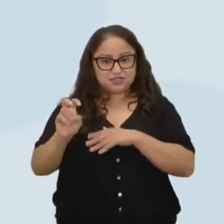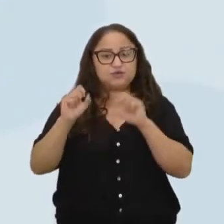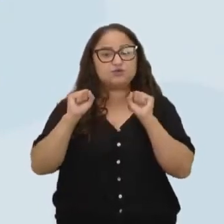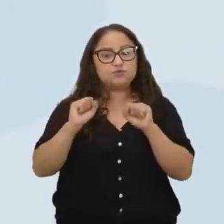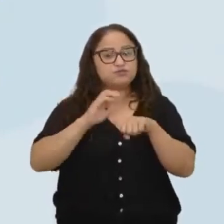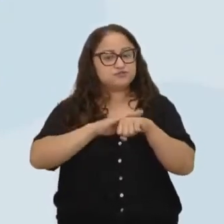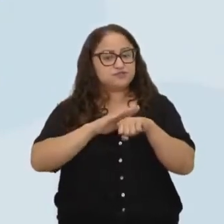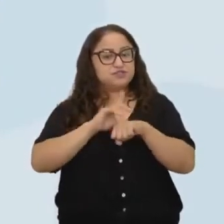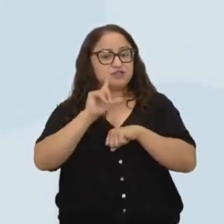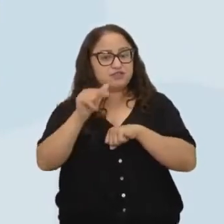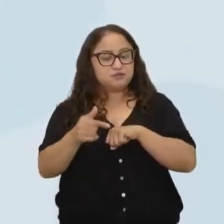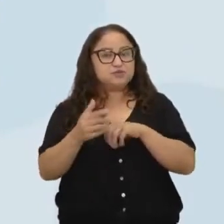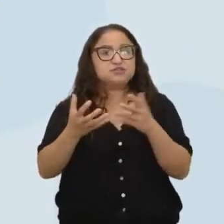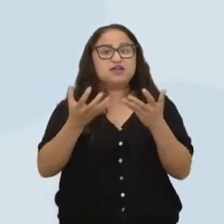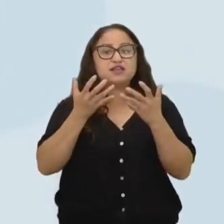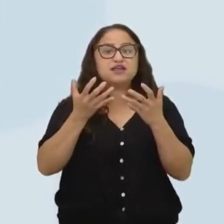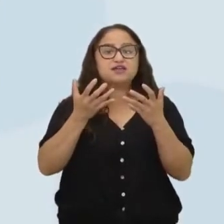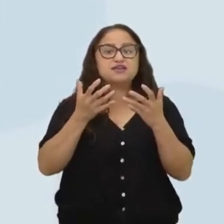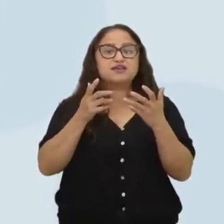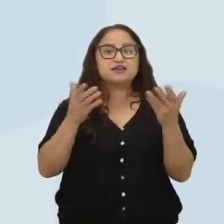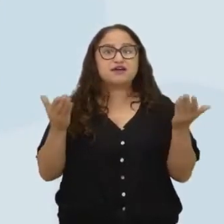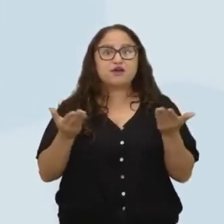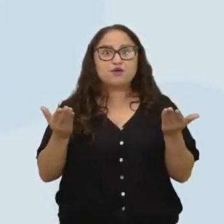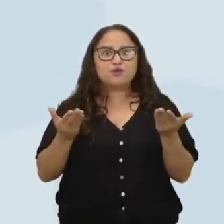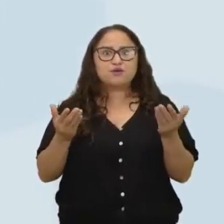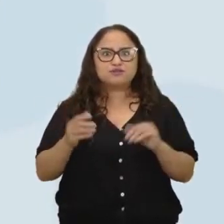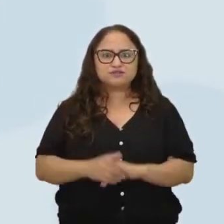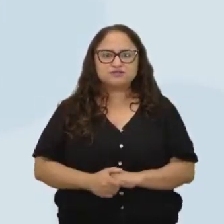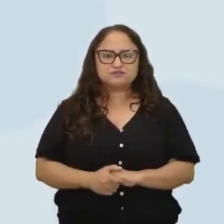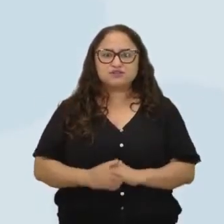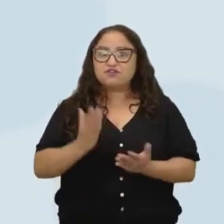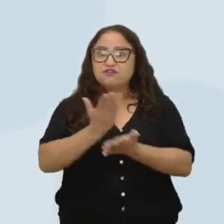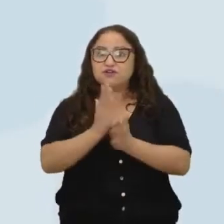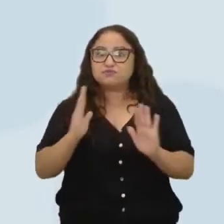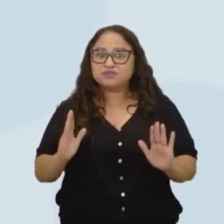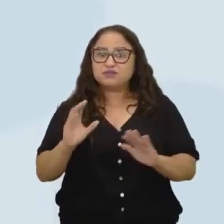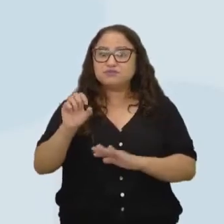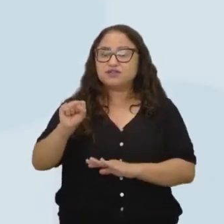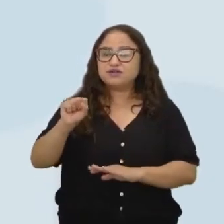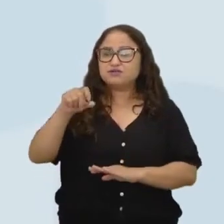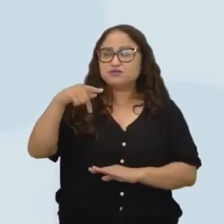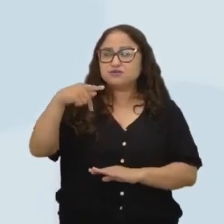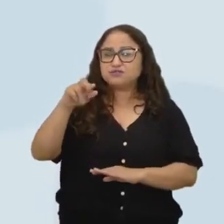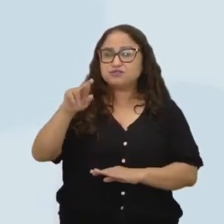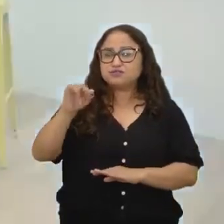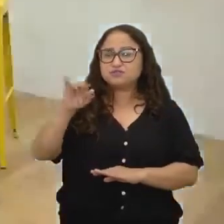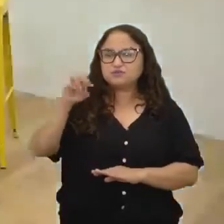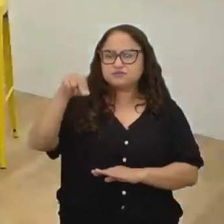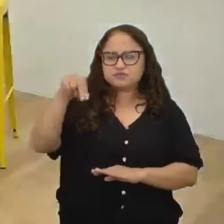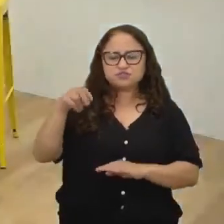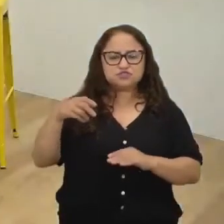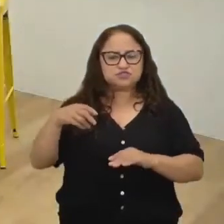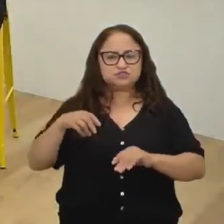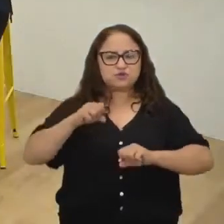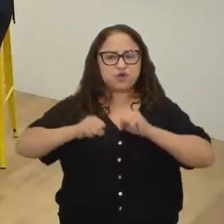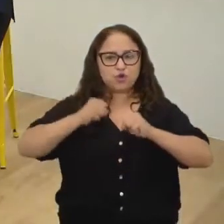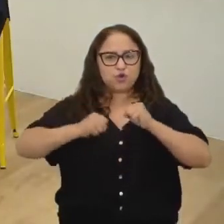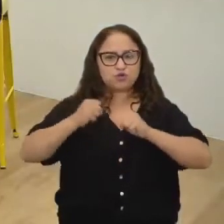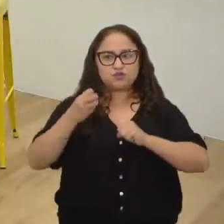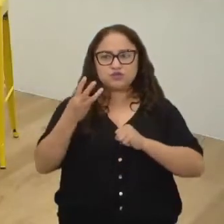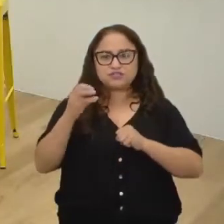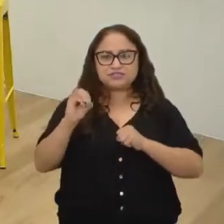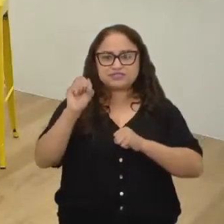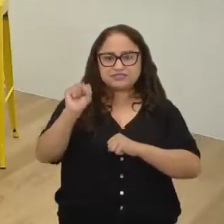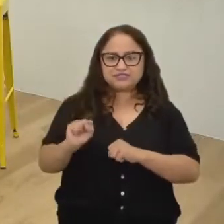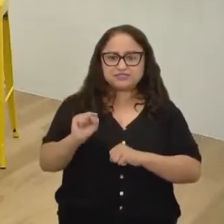e fazer. E ela quer fazer alguma coisa aqui, gente. Nós vamos terminar com o sprint. A corrida aí vai dar o quê? 30 segundos. 30 segundos? 30 segundos. E